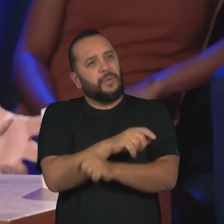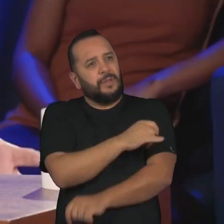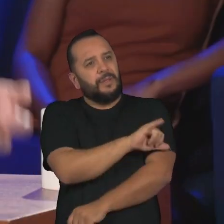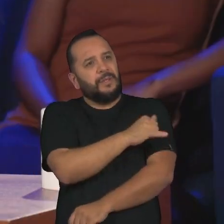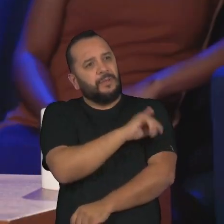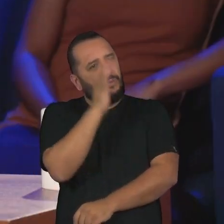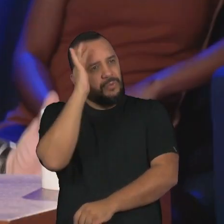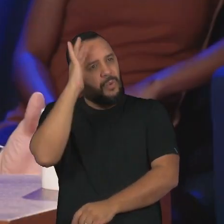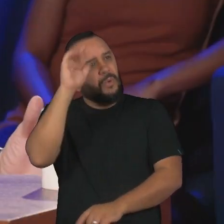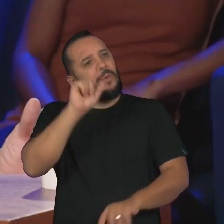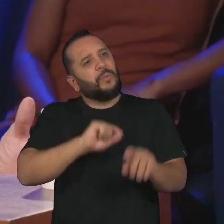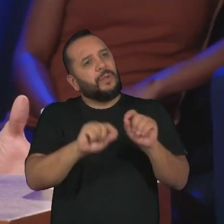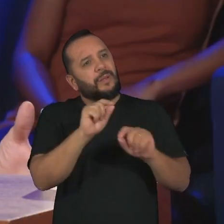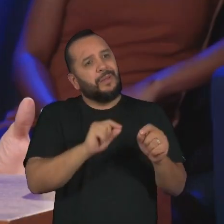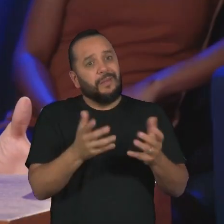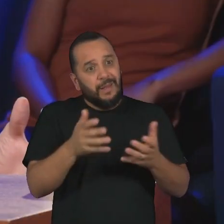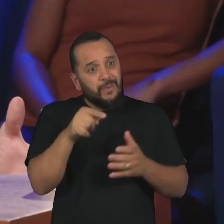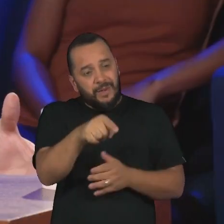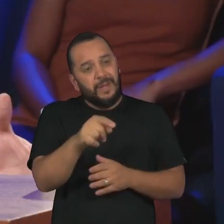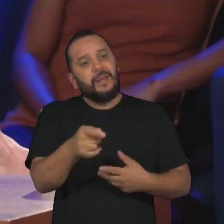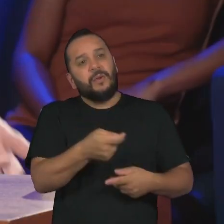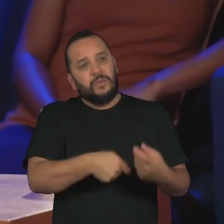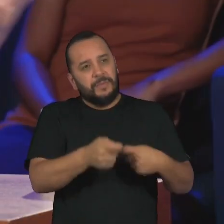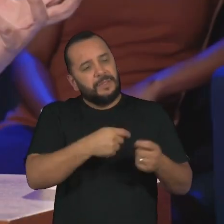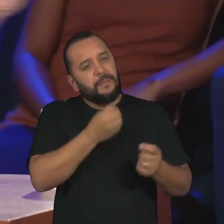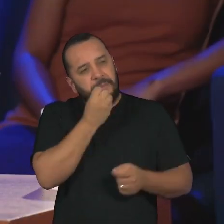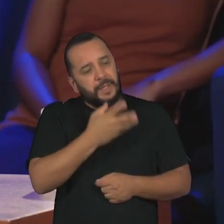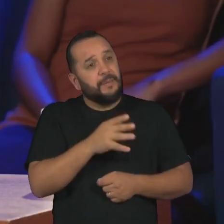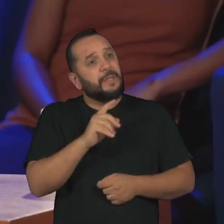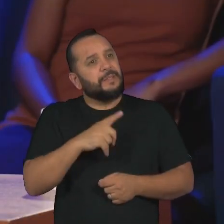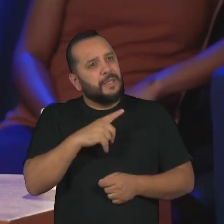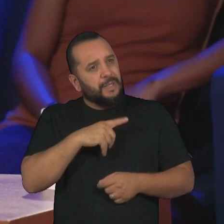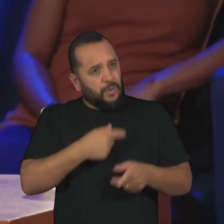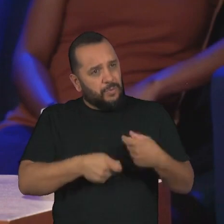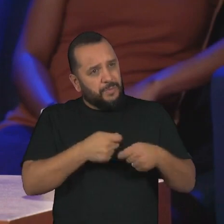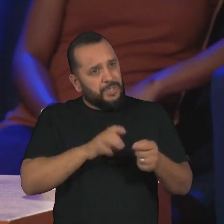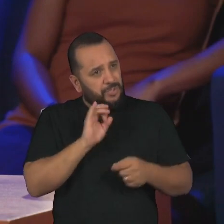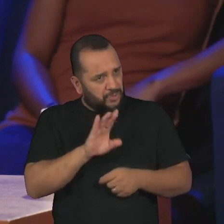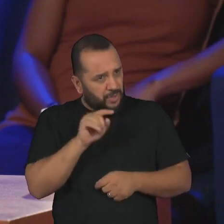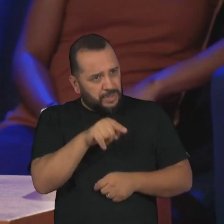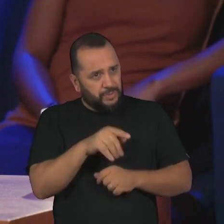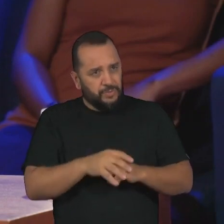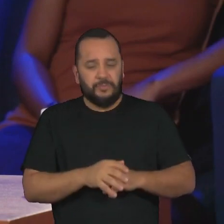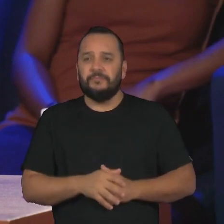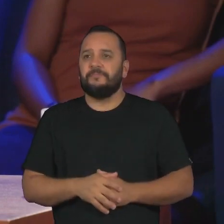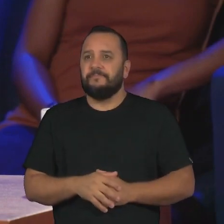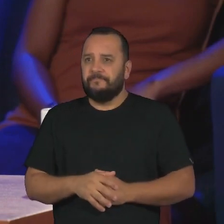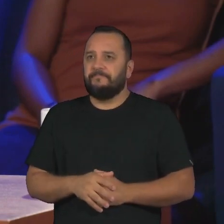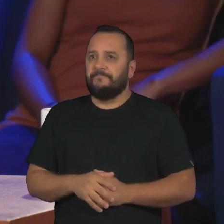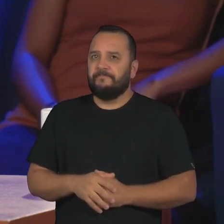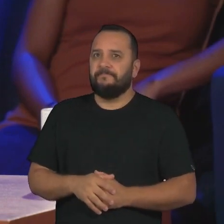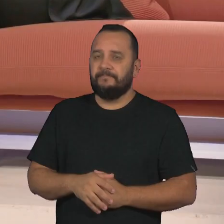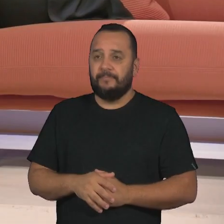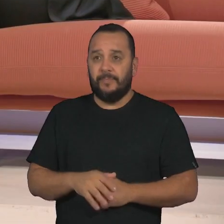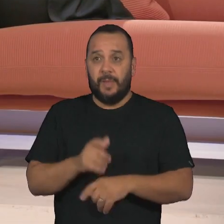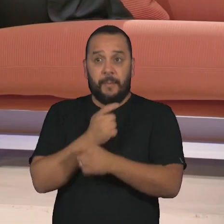esse cara seja um grande economista, sim, mas que ele tenha o quê além disso? tá, vamos lá. Bom, primeiro que a PUC, ela é católica,